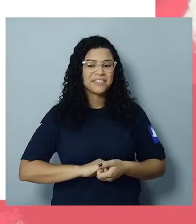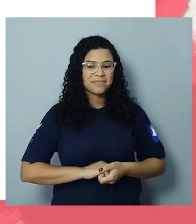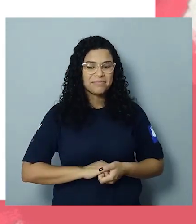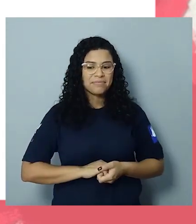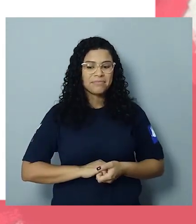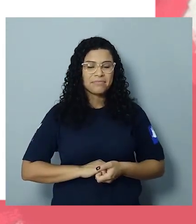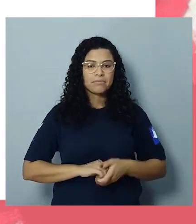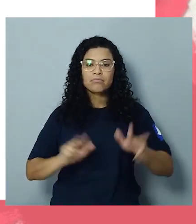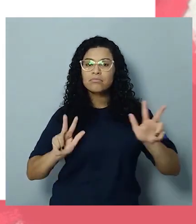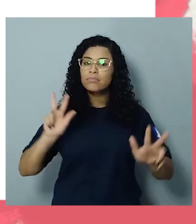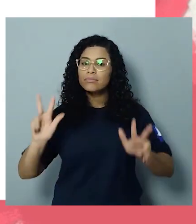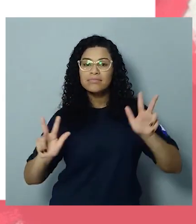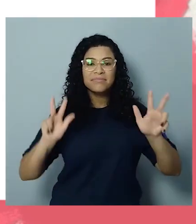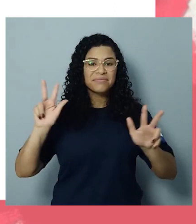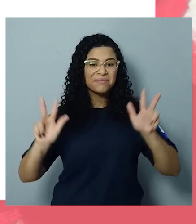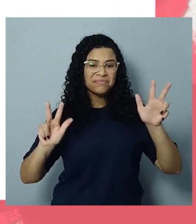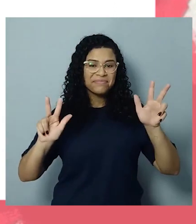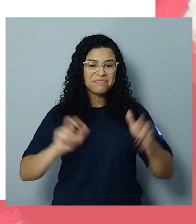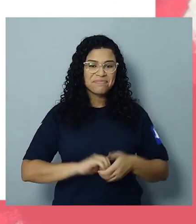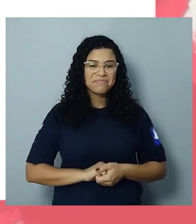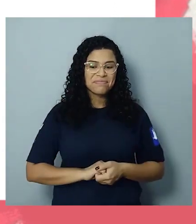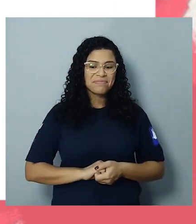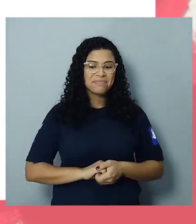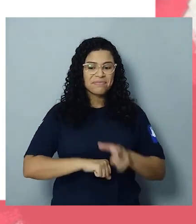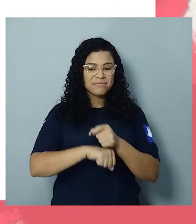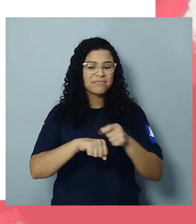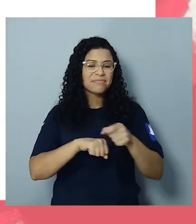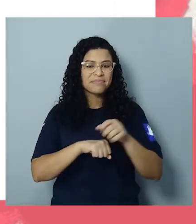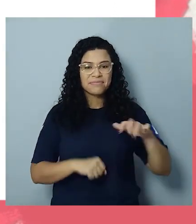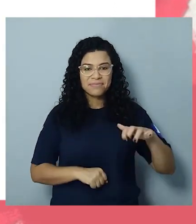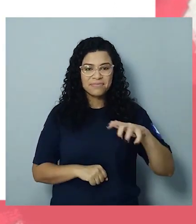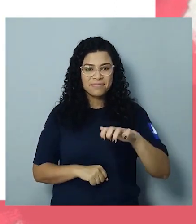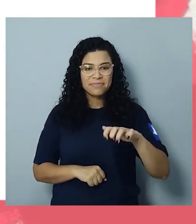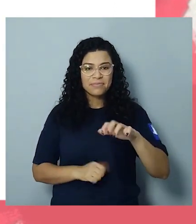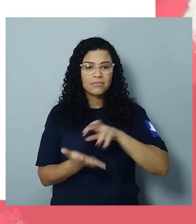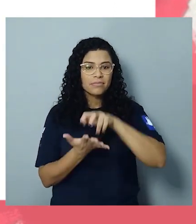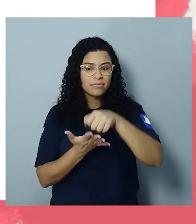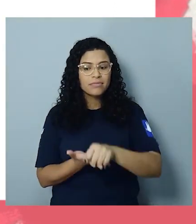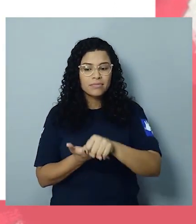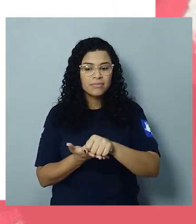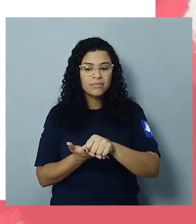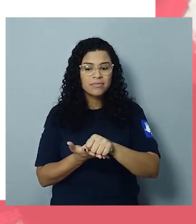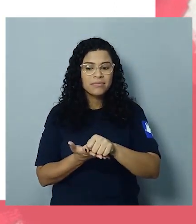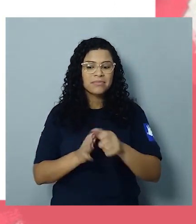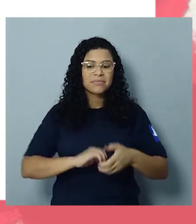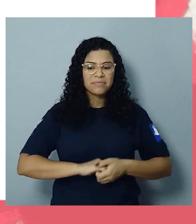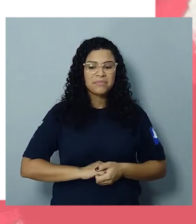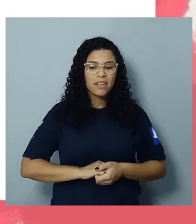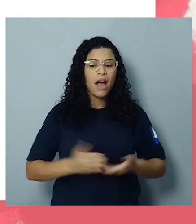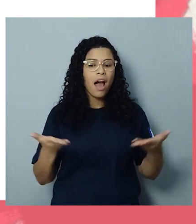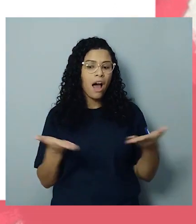lá lagartixa lagartixa formiga Aranha tatuzinho sinto pé